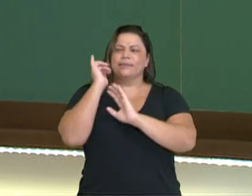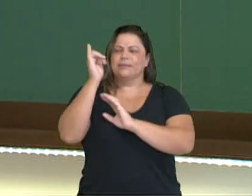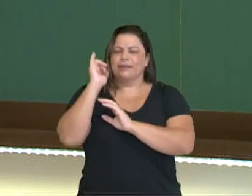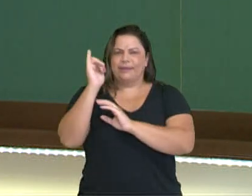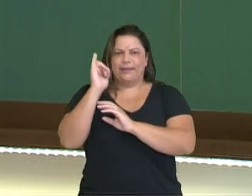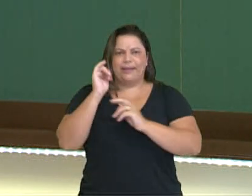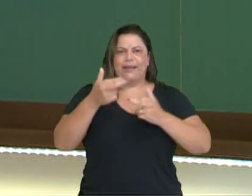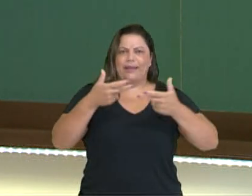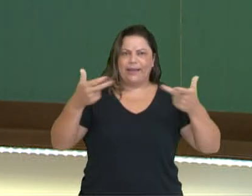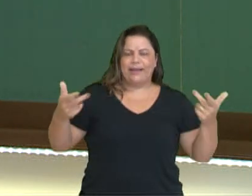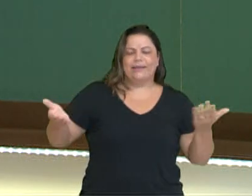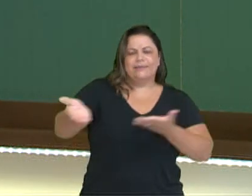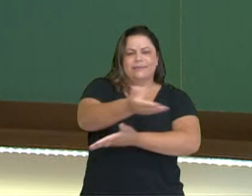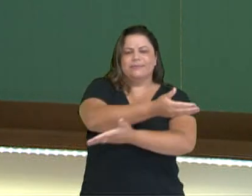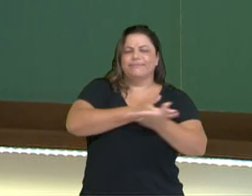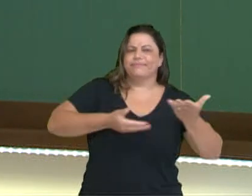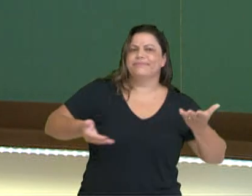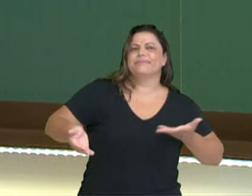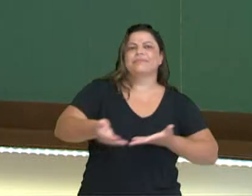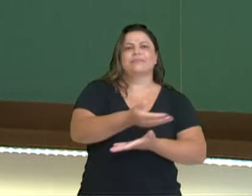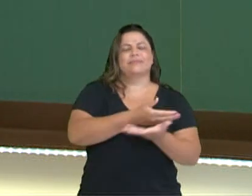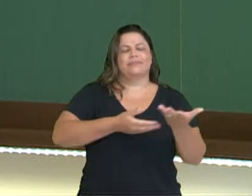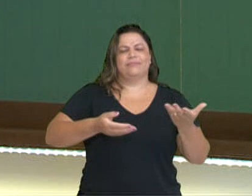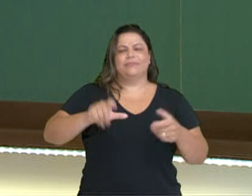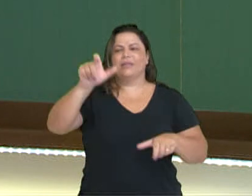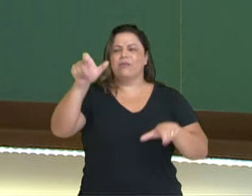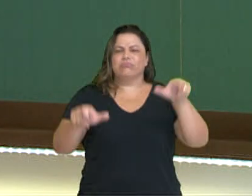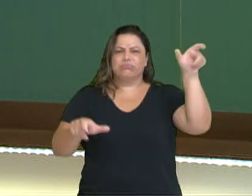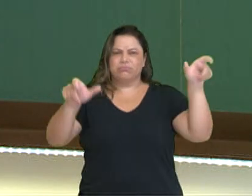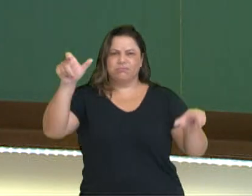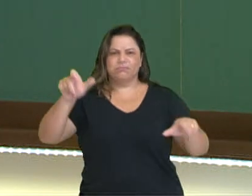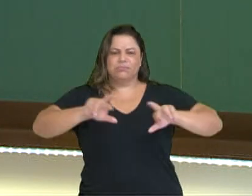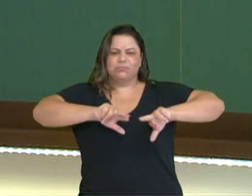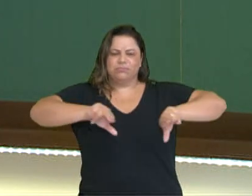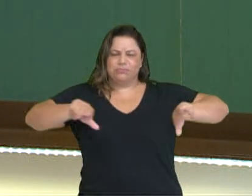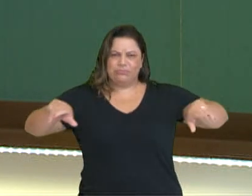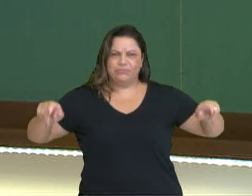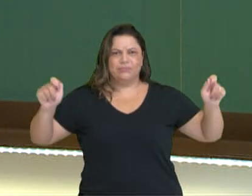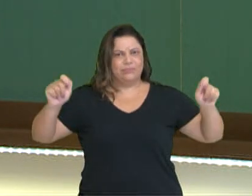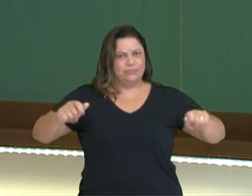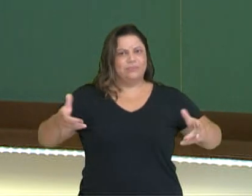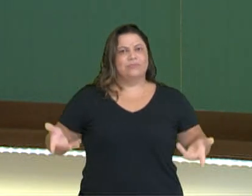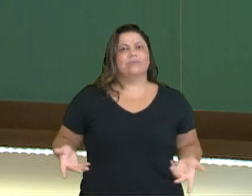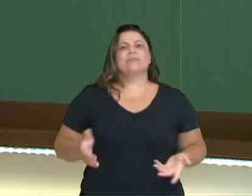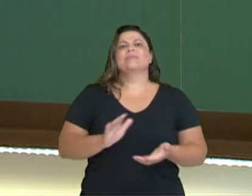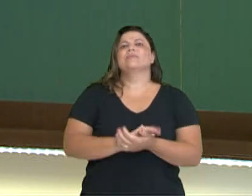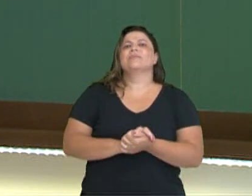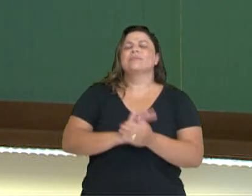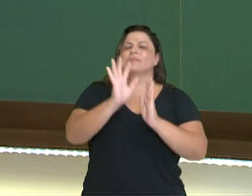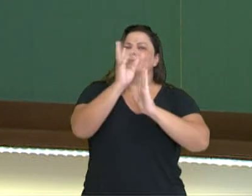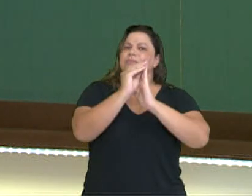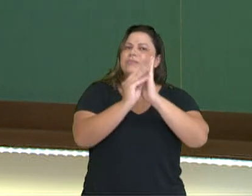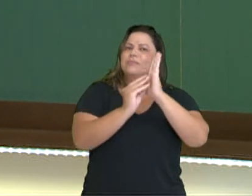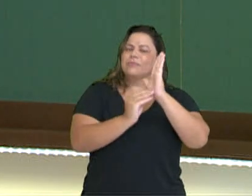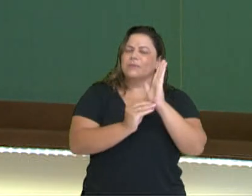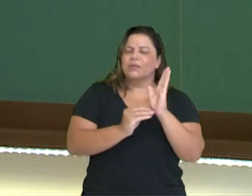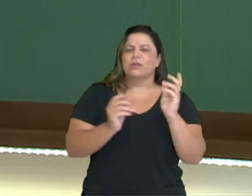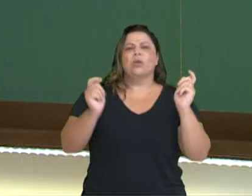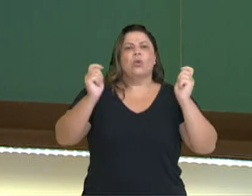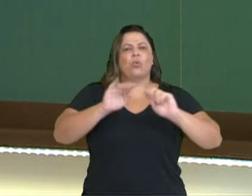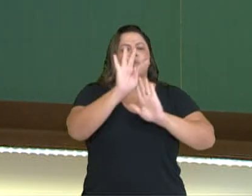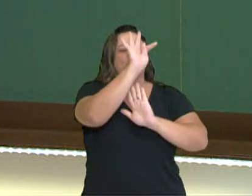narrativa, intertextualidade, personagens, os elementos que compõem